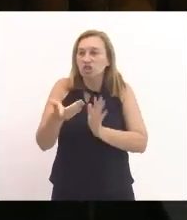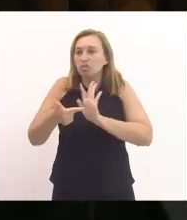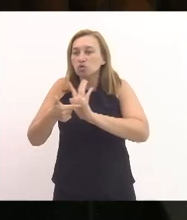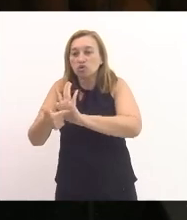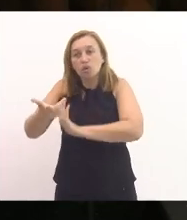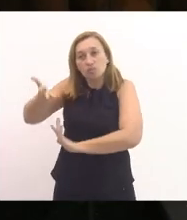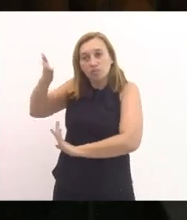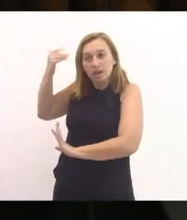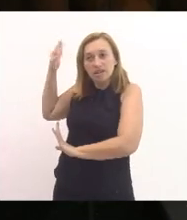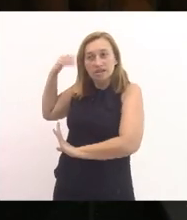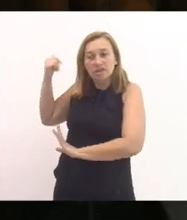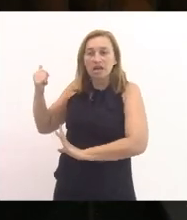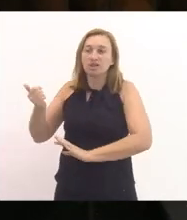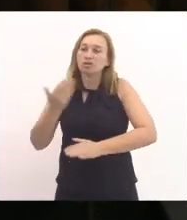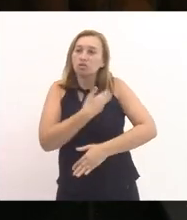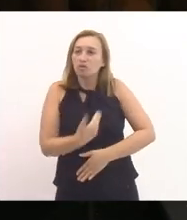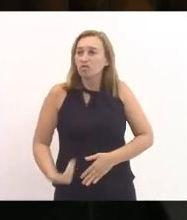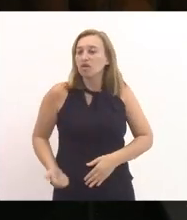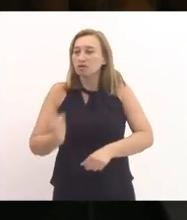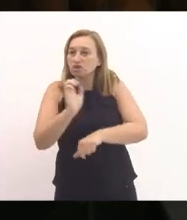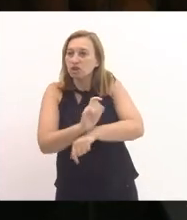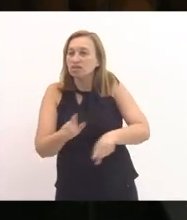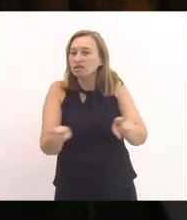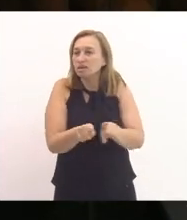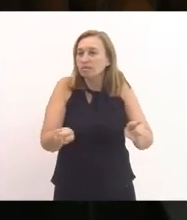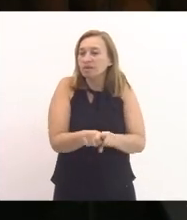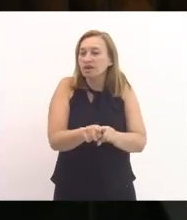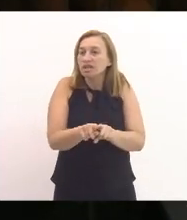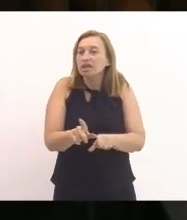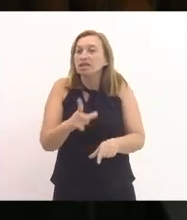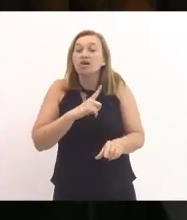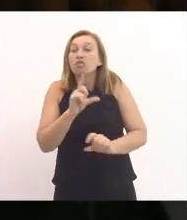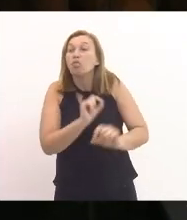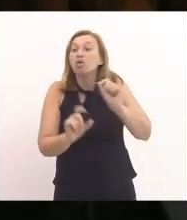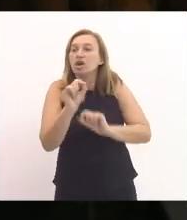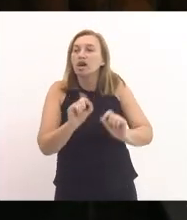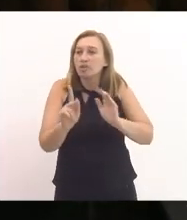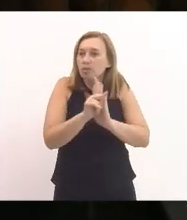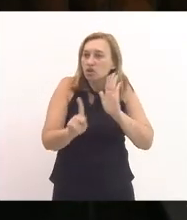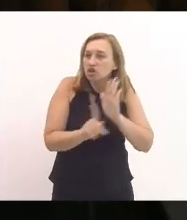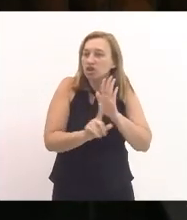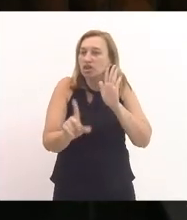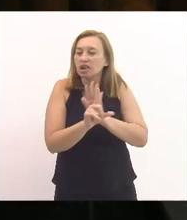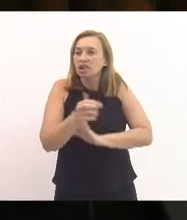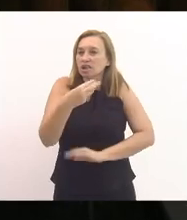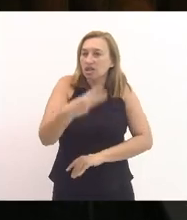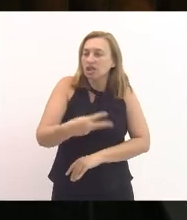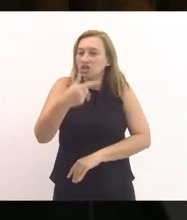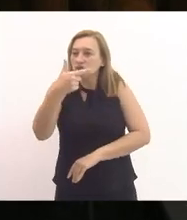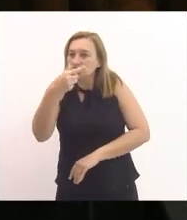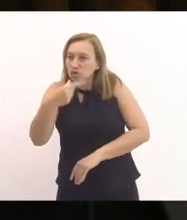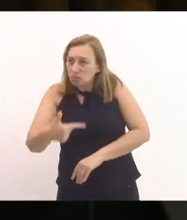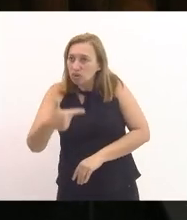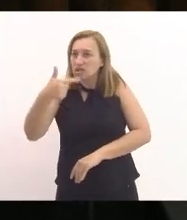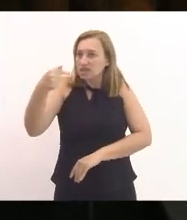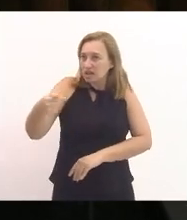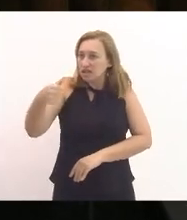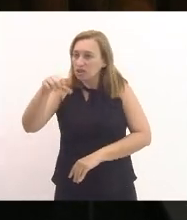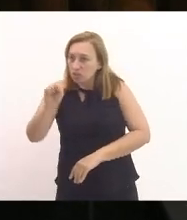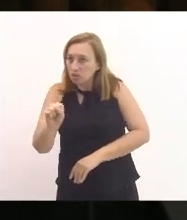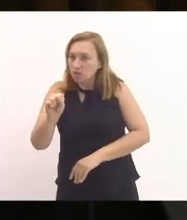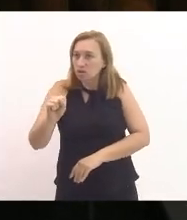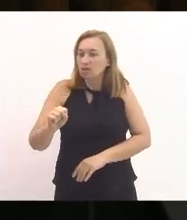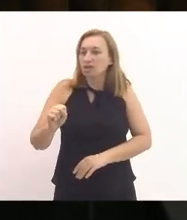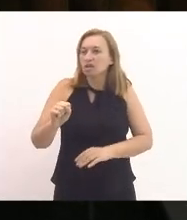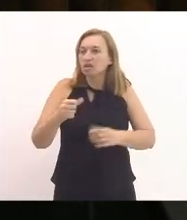o Governo do Estado está comprometido E aí gerou foi gerado o projeto de lei 3278 que entrou em Pauta no